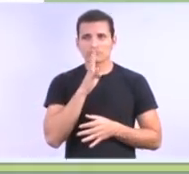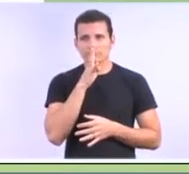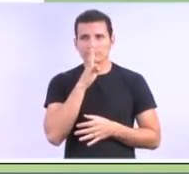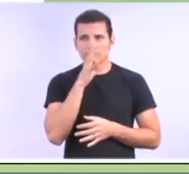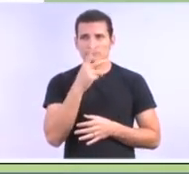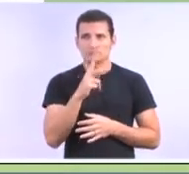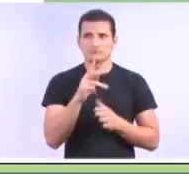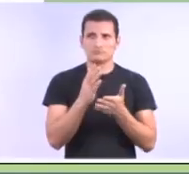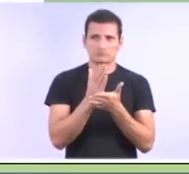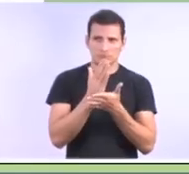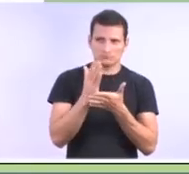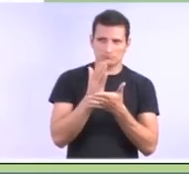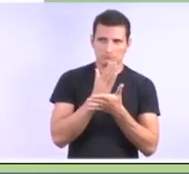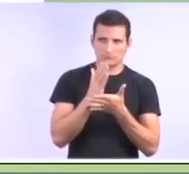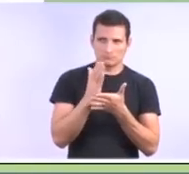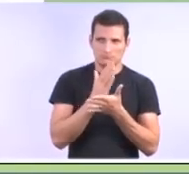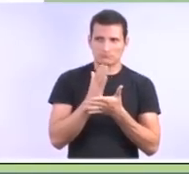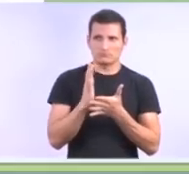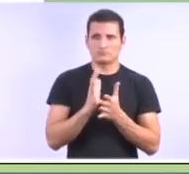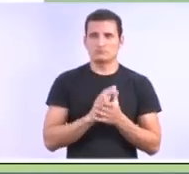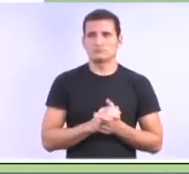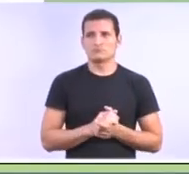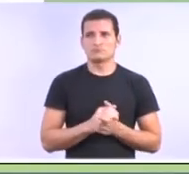em algumas plataformas.